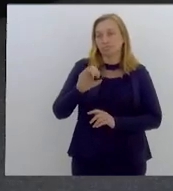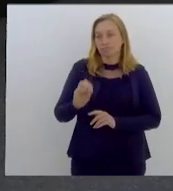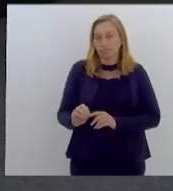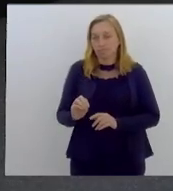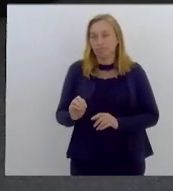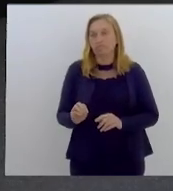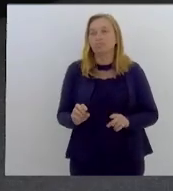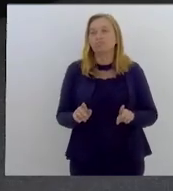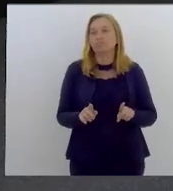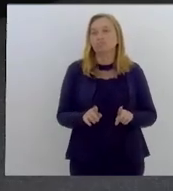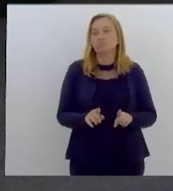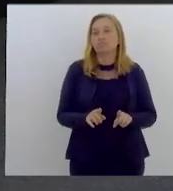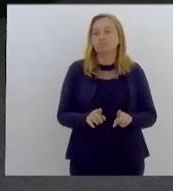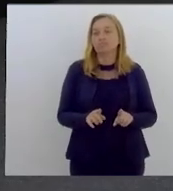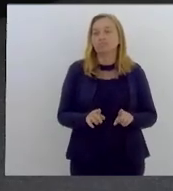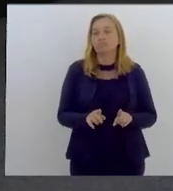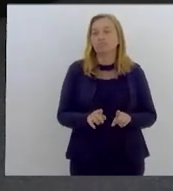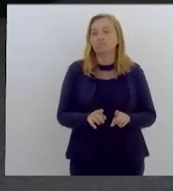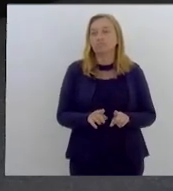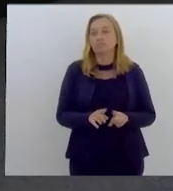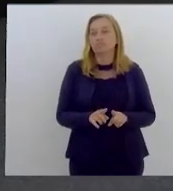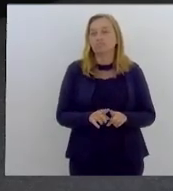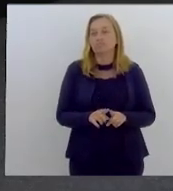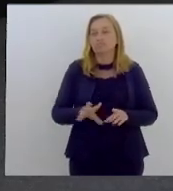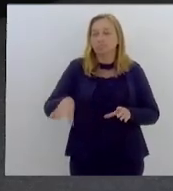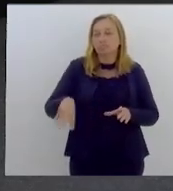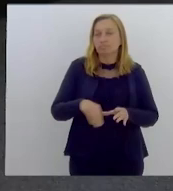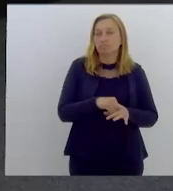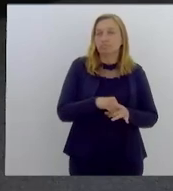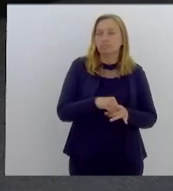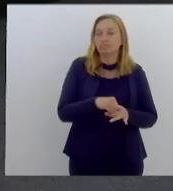e ainda estamos incorporando,